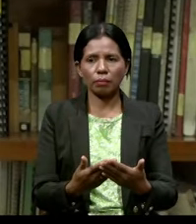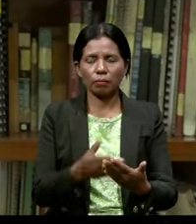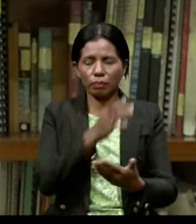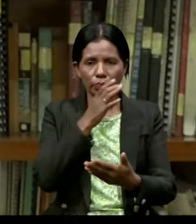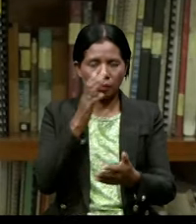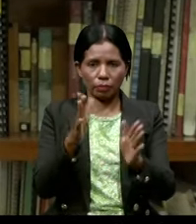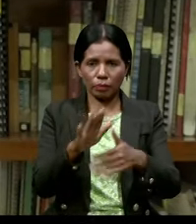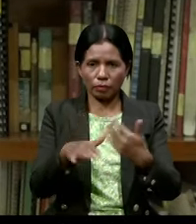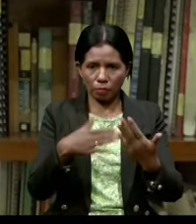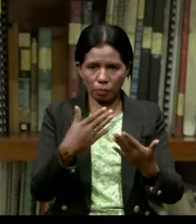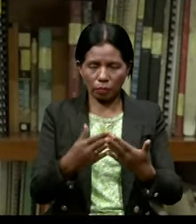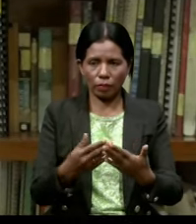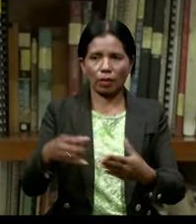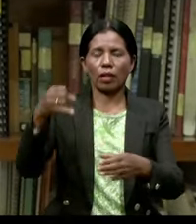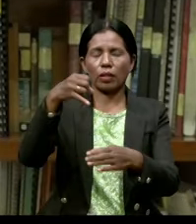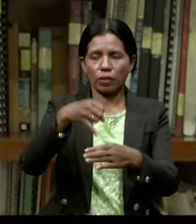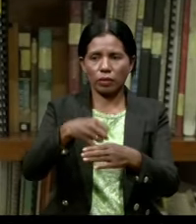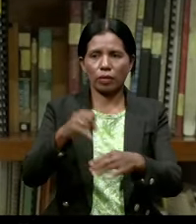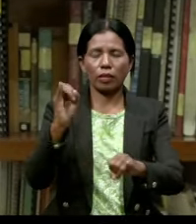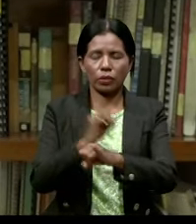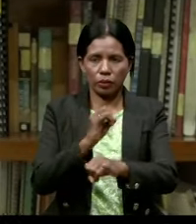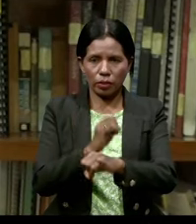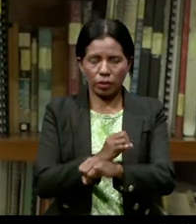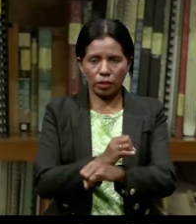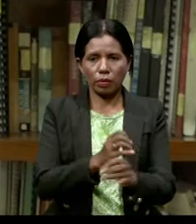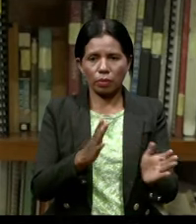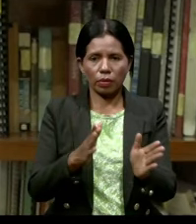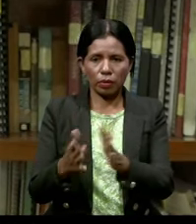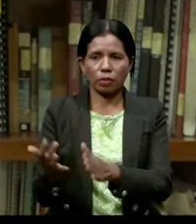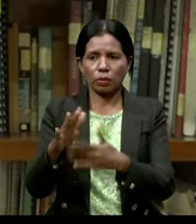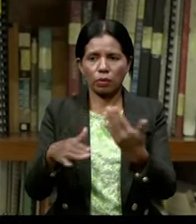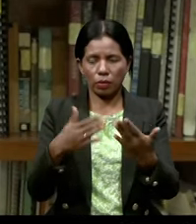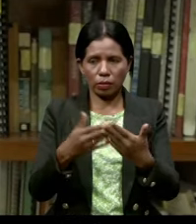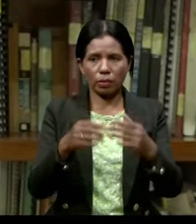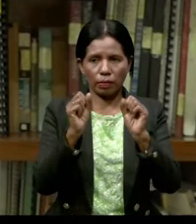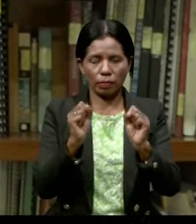sira, inclui indústria processamento sira, para